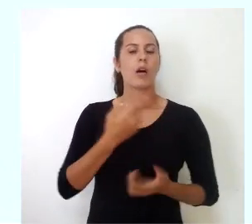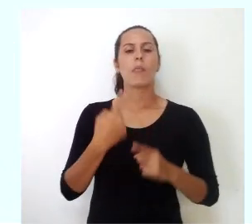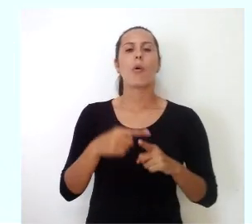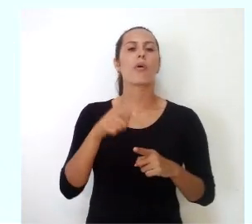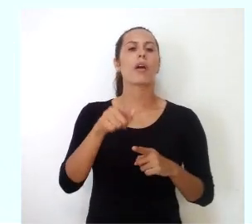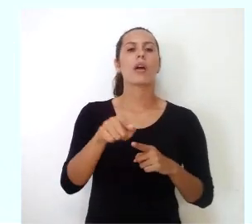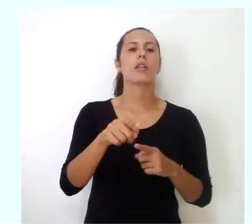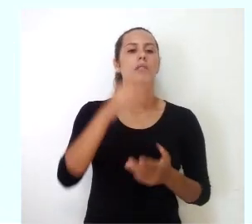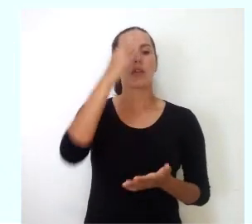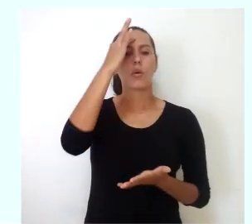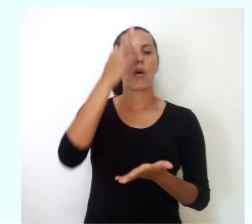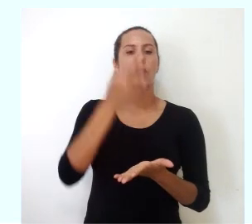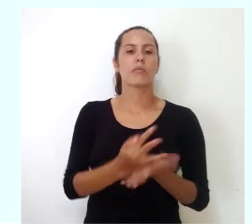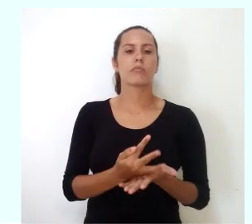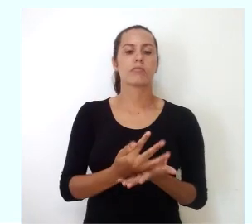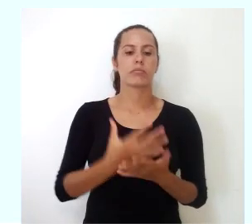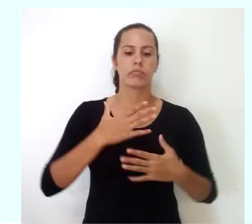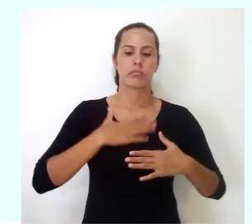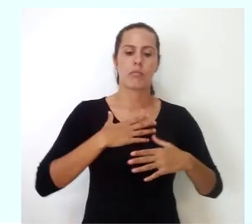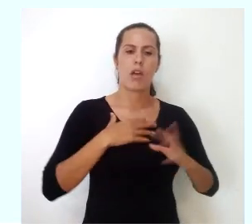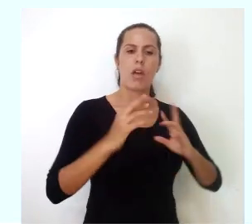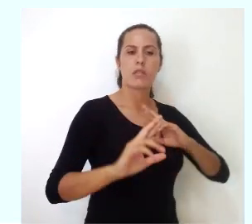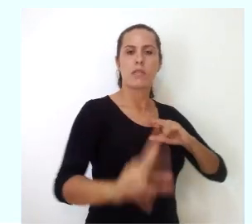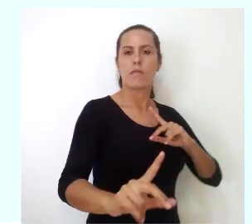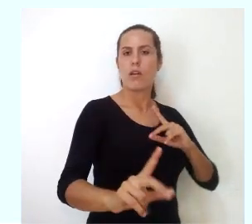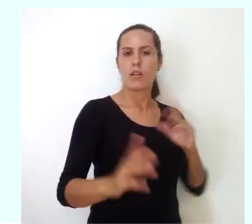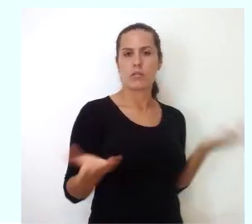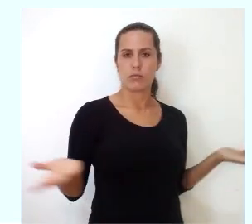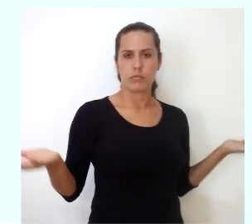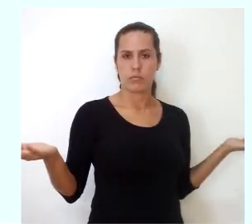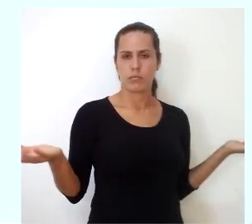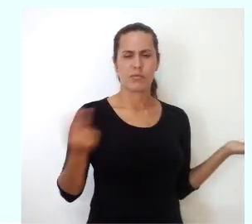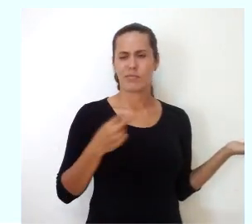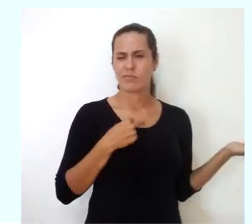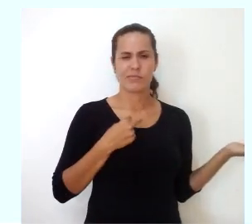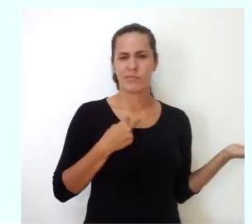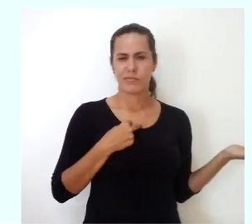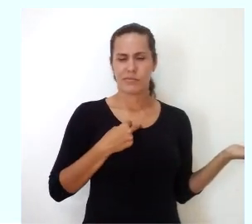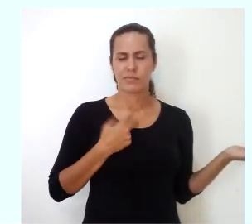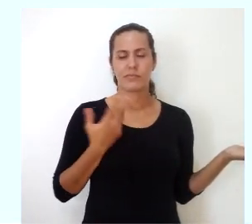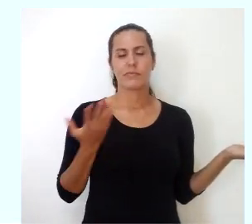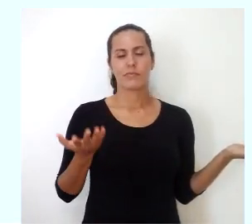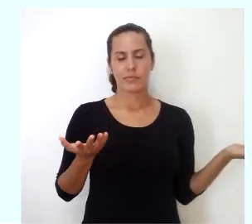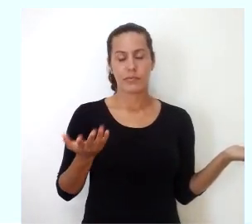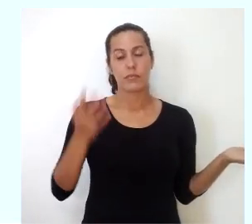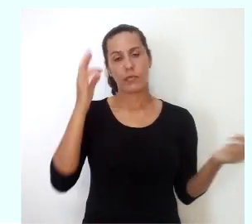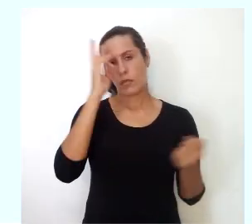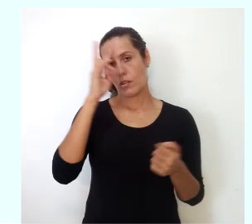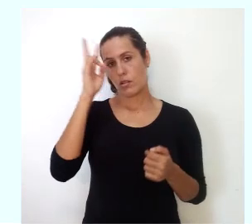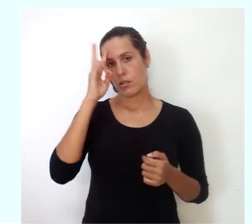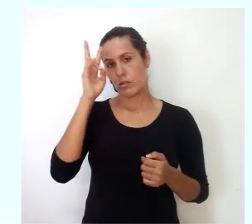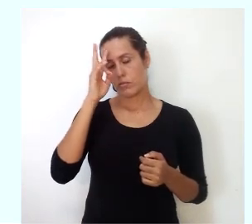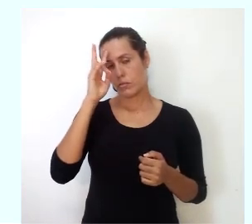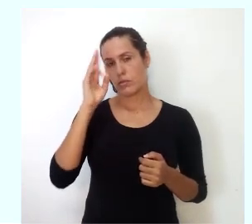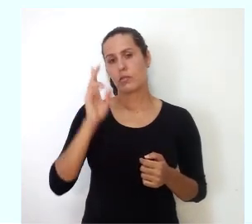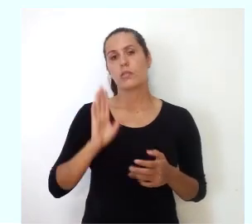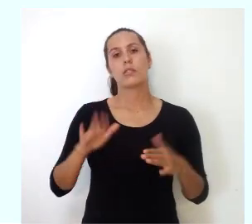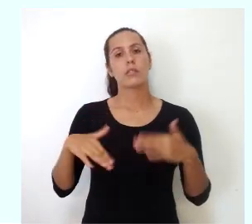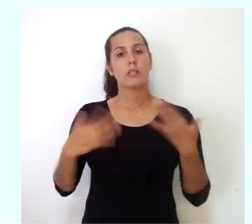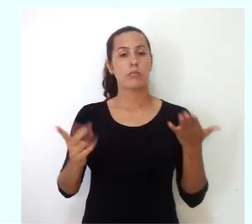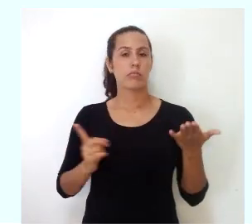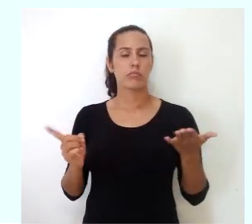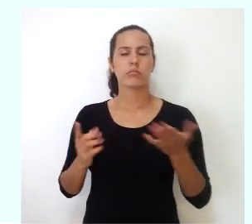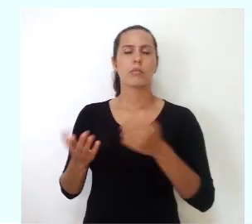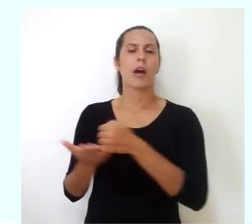professa uma fé diferente da minha. Lembre-se disso. Então, aí está a base da